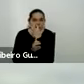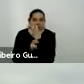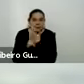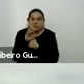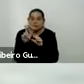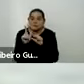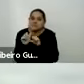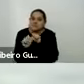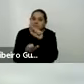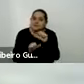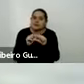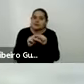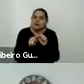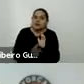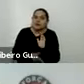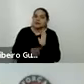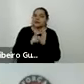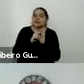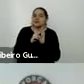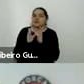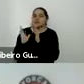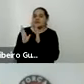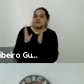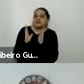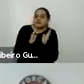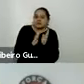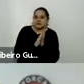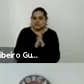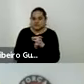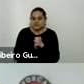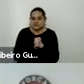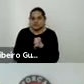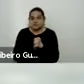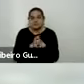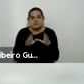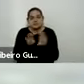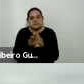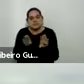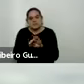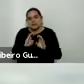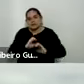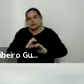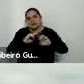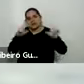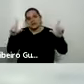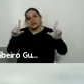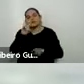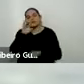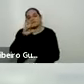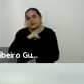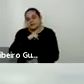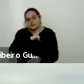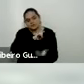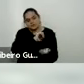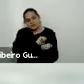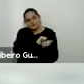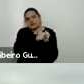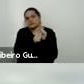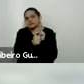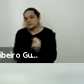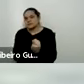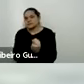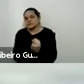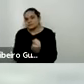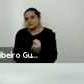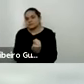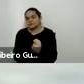uma tendência, certo? certo. E agora é evidente que vamos ter que ter adequações, né, a essa